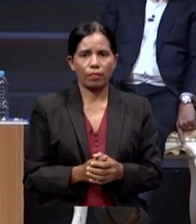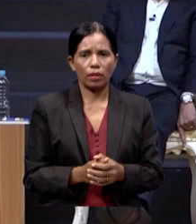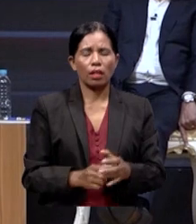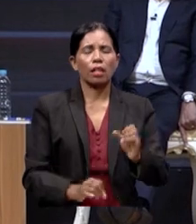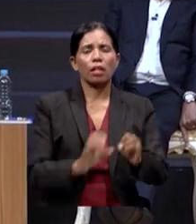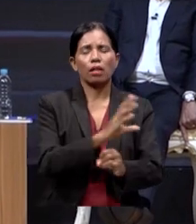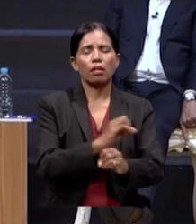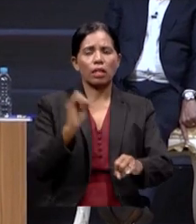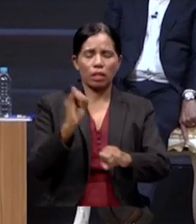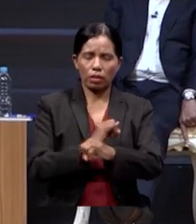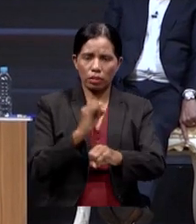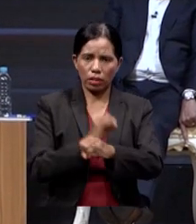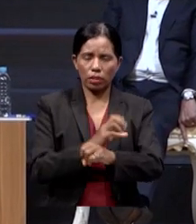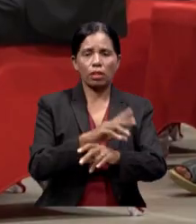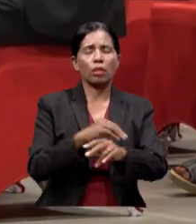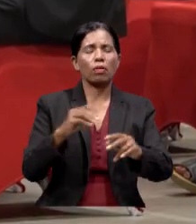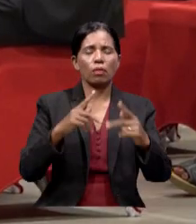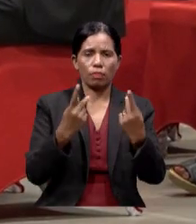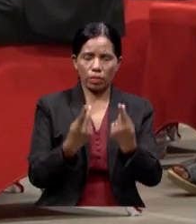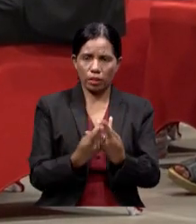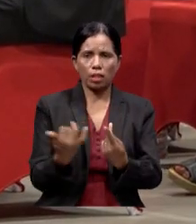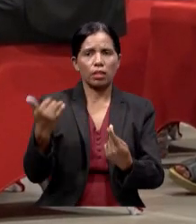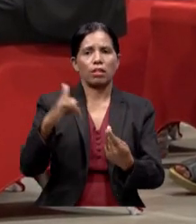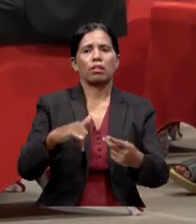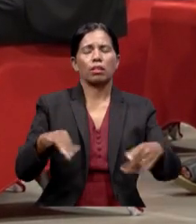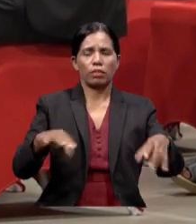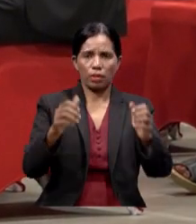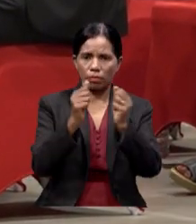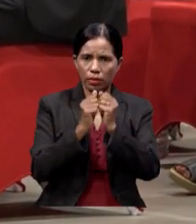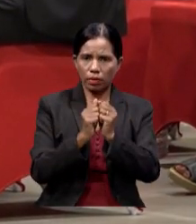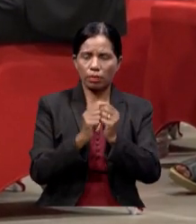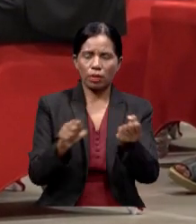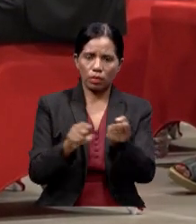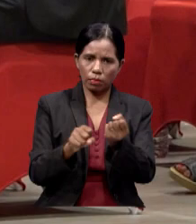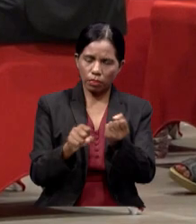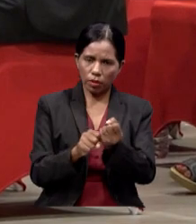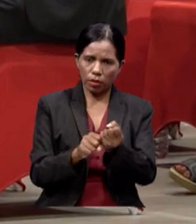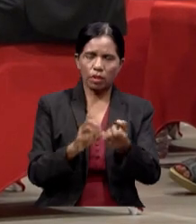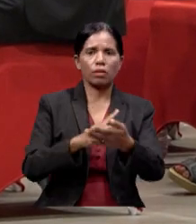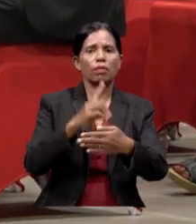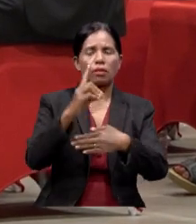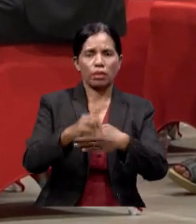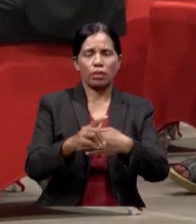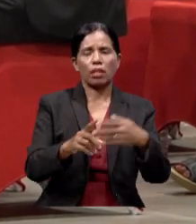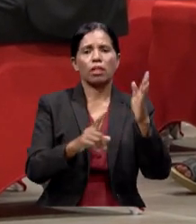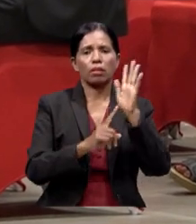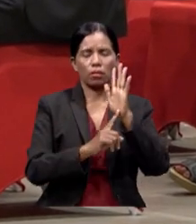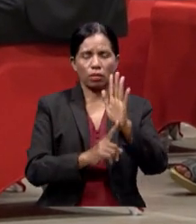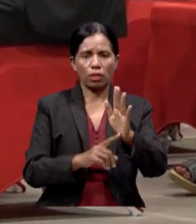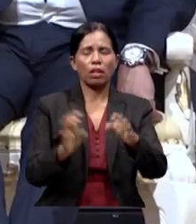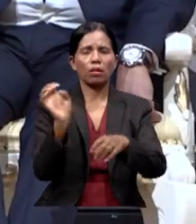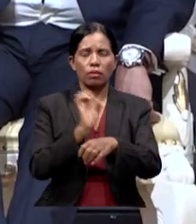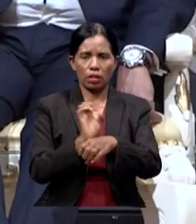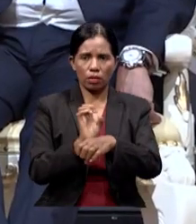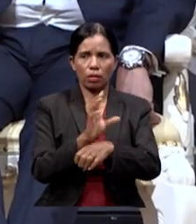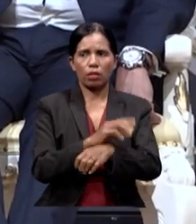industria finansiera o setor privado sirne, bele servisu hamutu para suporta investimentu. Atu transforma ekonomia o diversifica